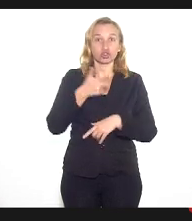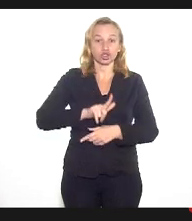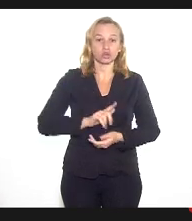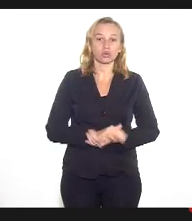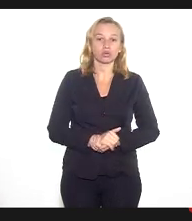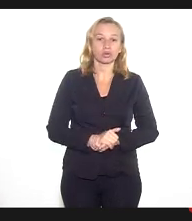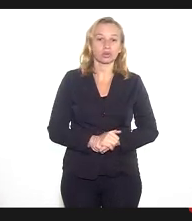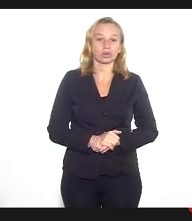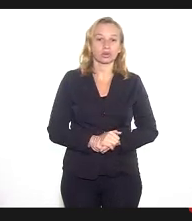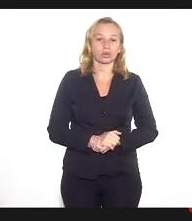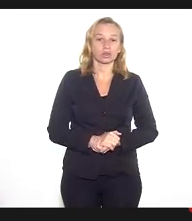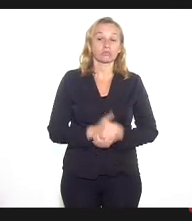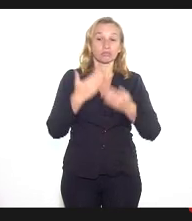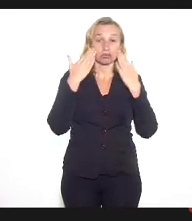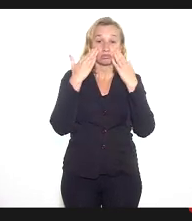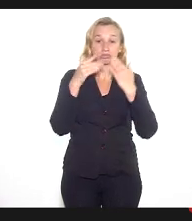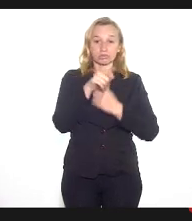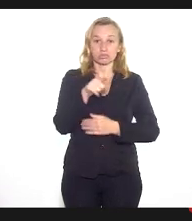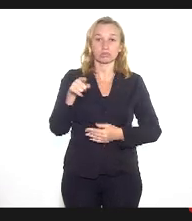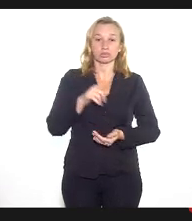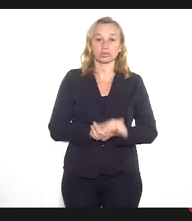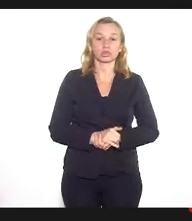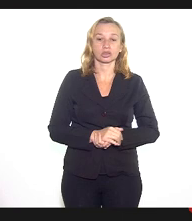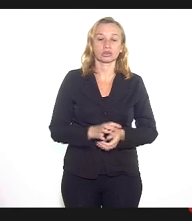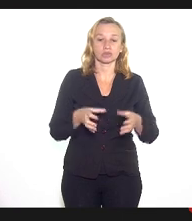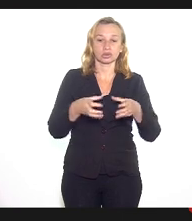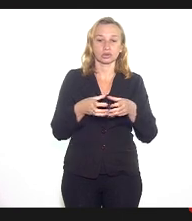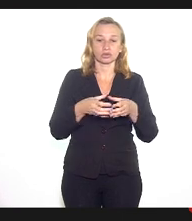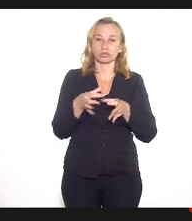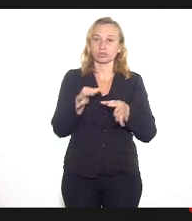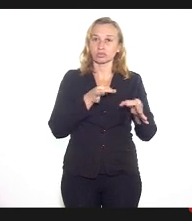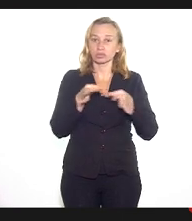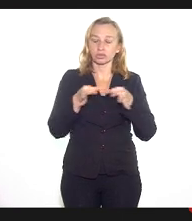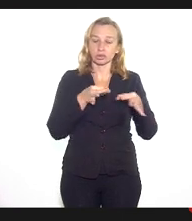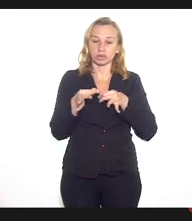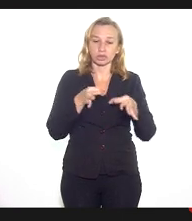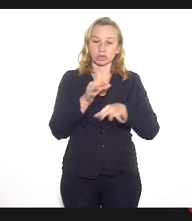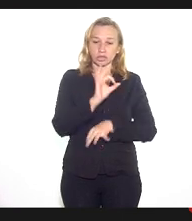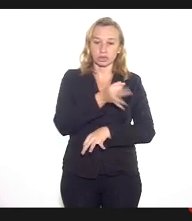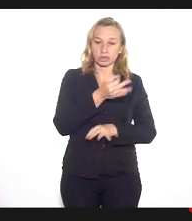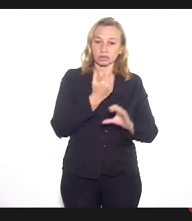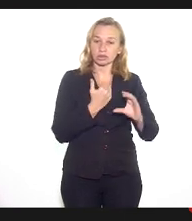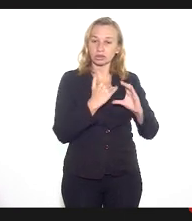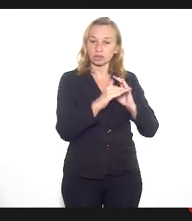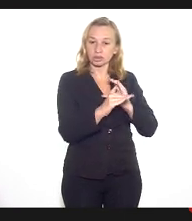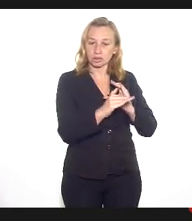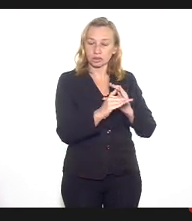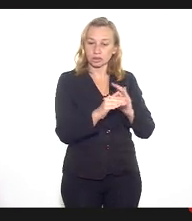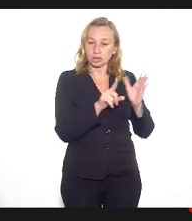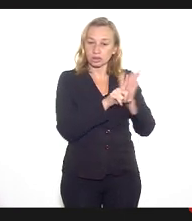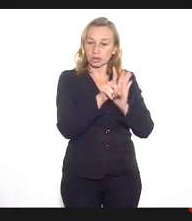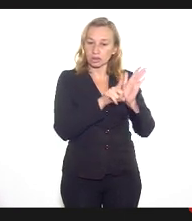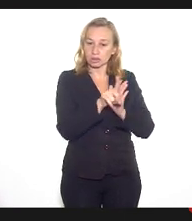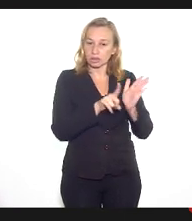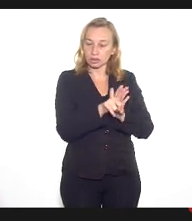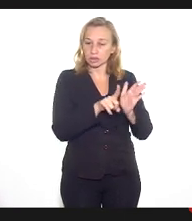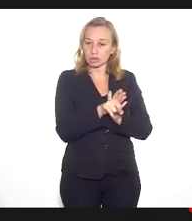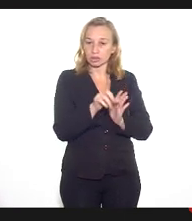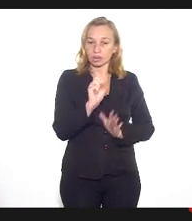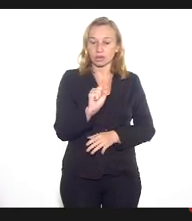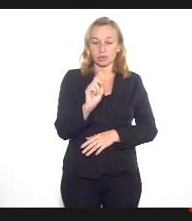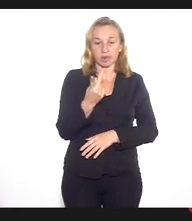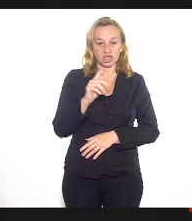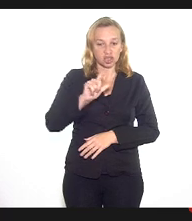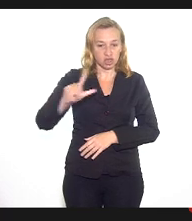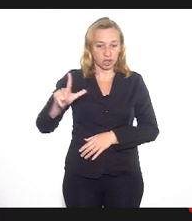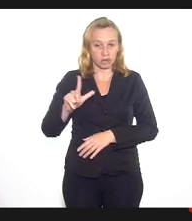que essa apresentação, a nossa equipe está preparando formalmente para enviar a Vossa Excelência as perguntas, tanto para a Shell como